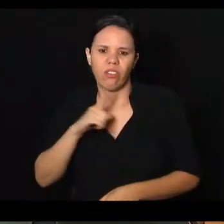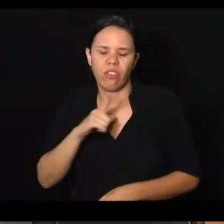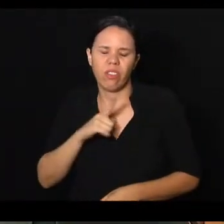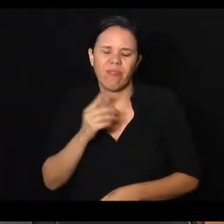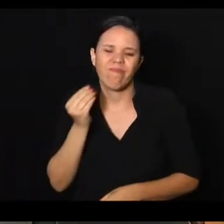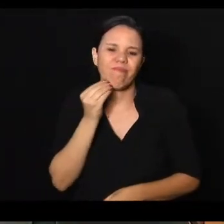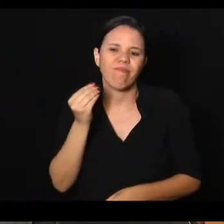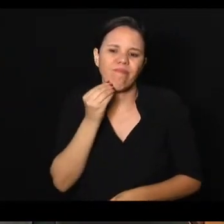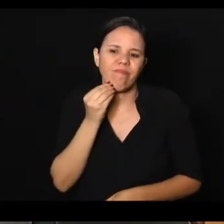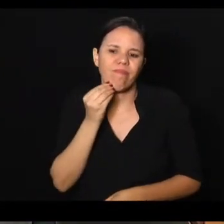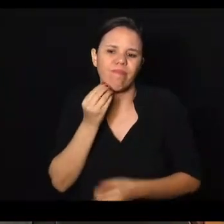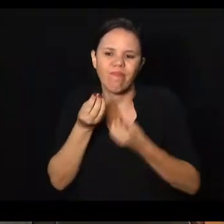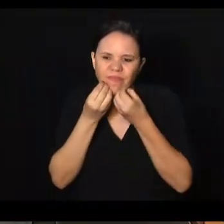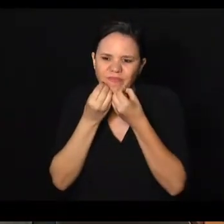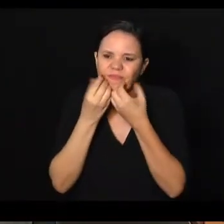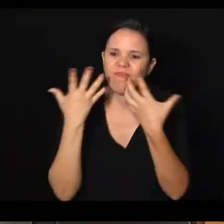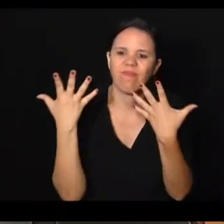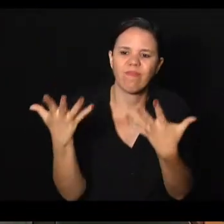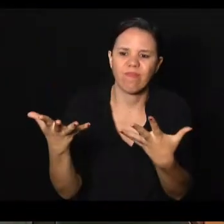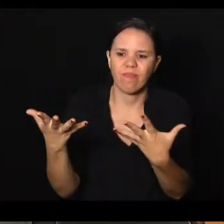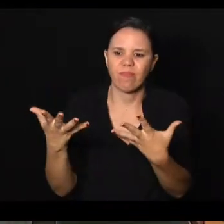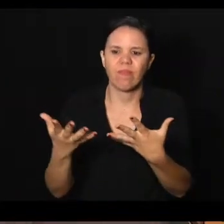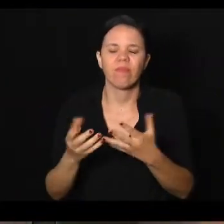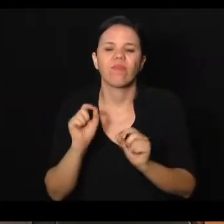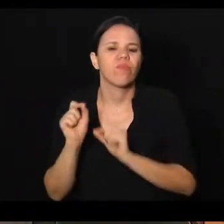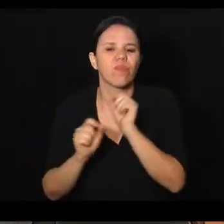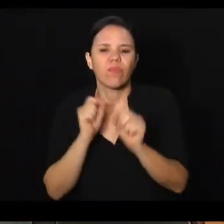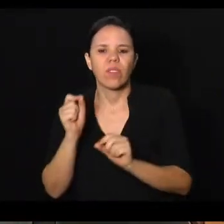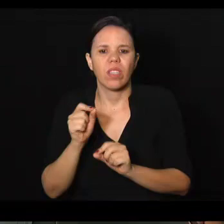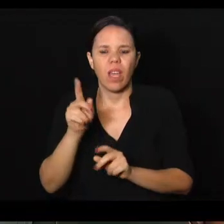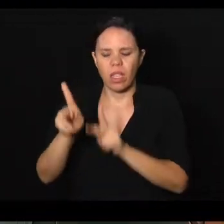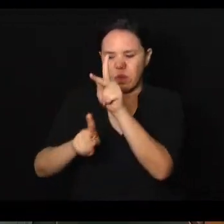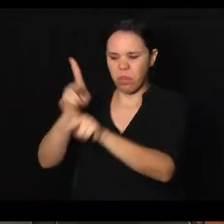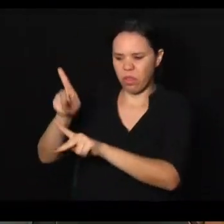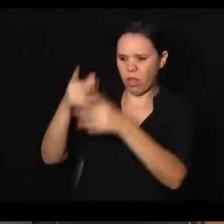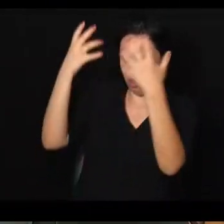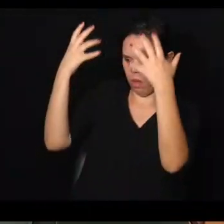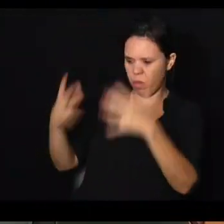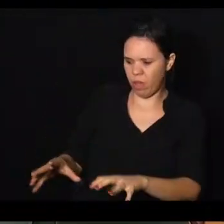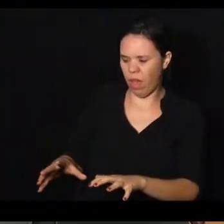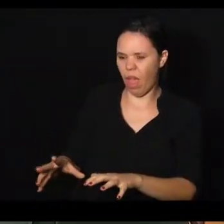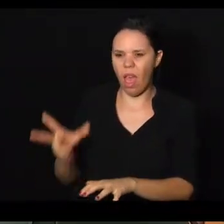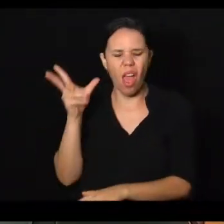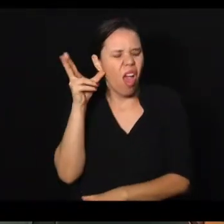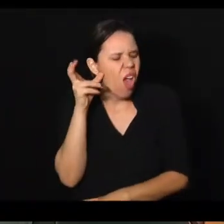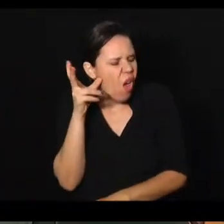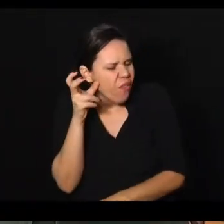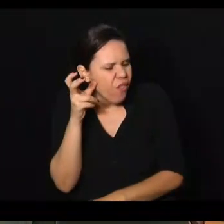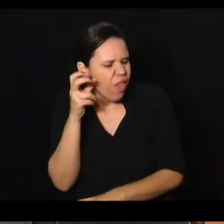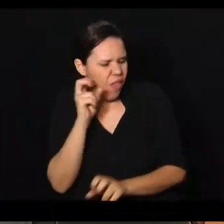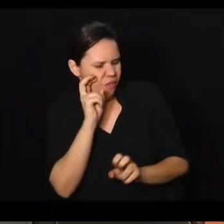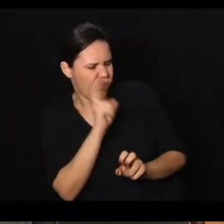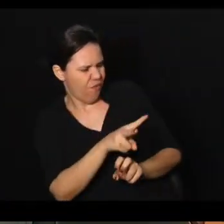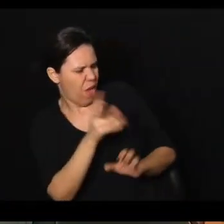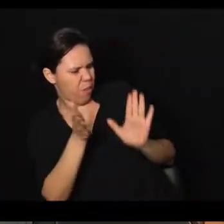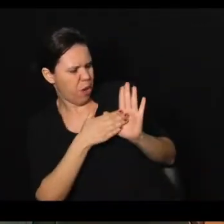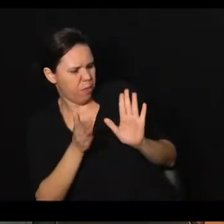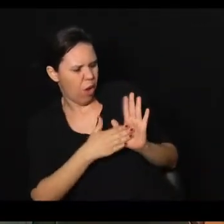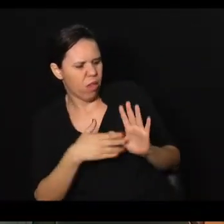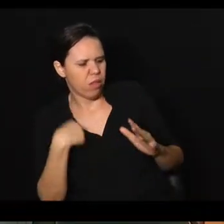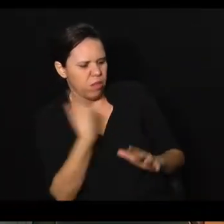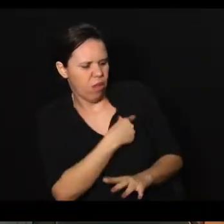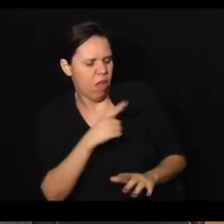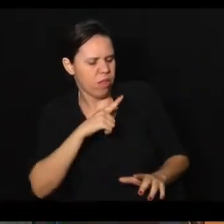falar. As pessoas que não querem ouvir a proposta que nós temos para resolver